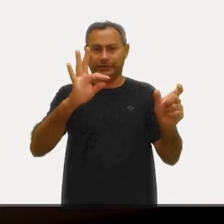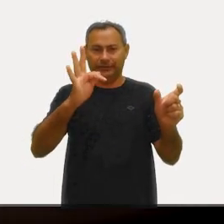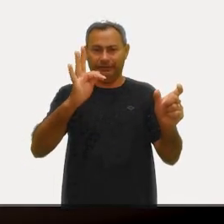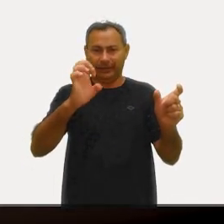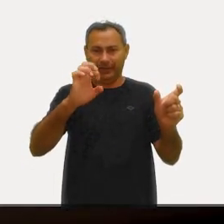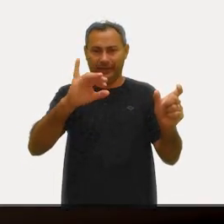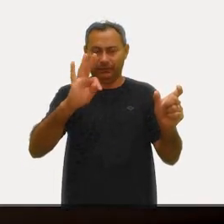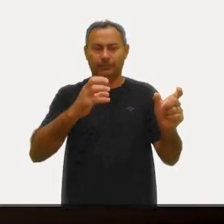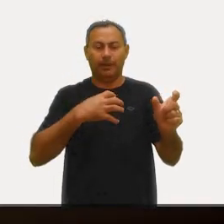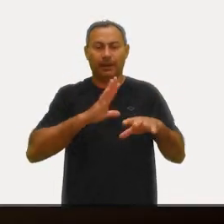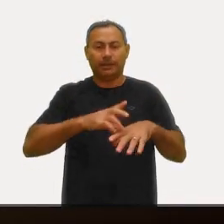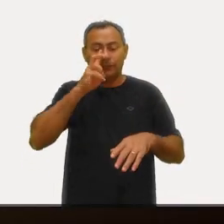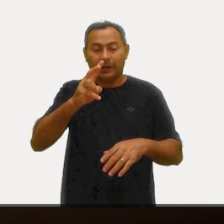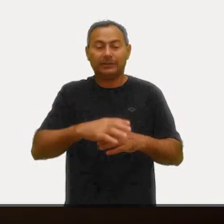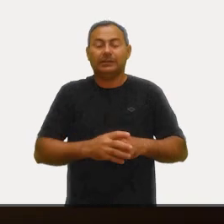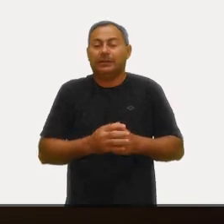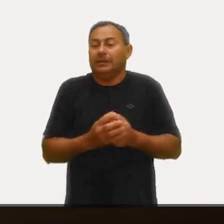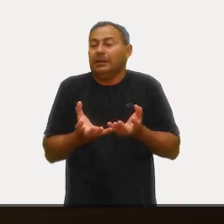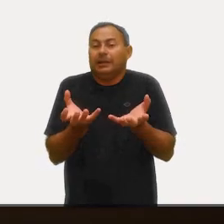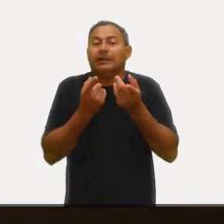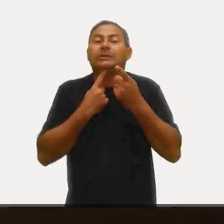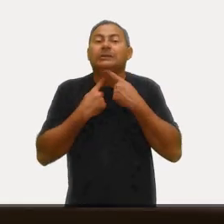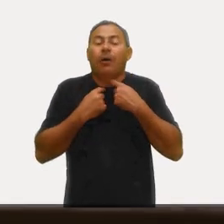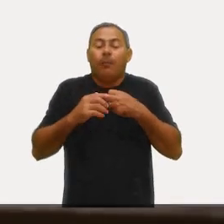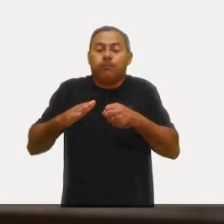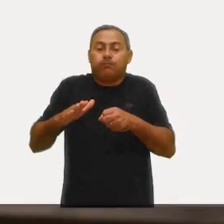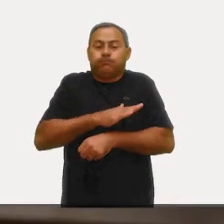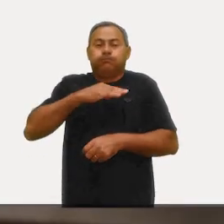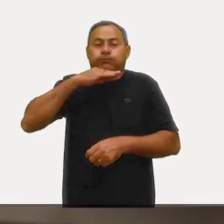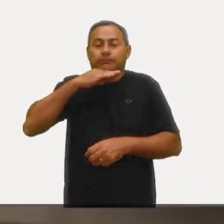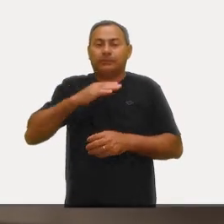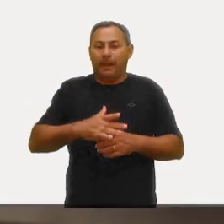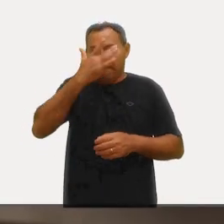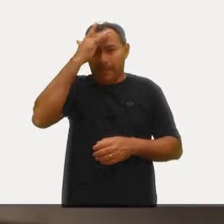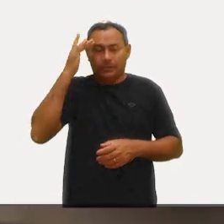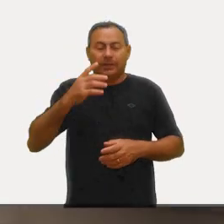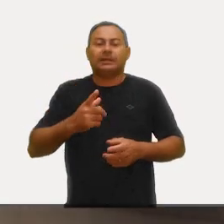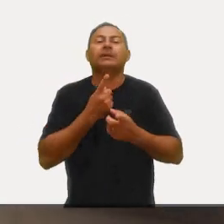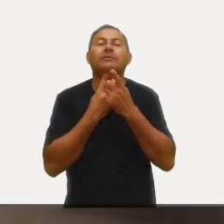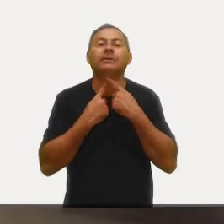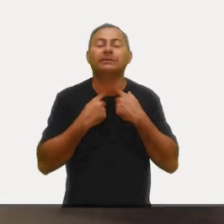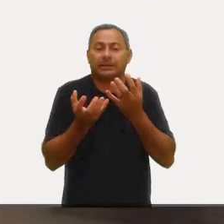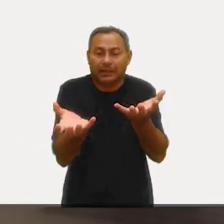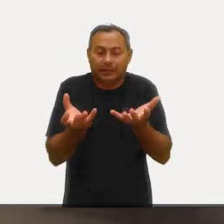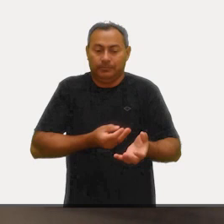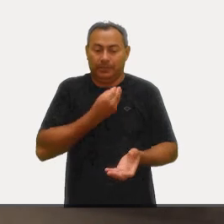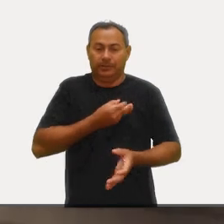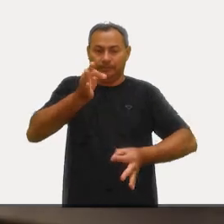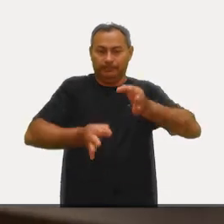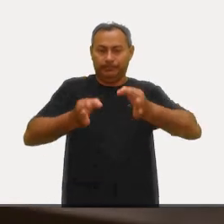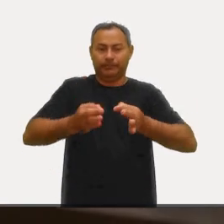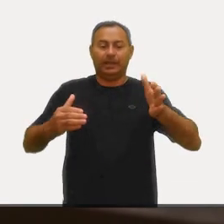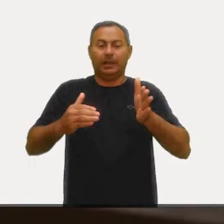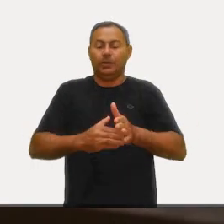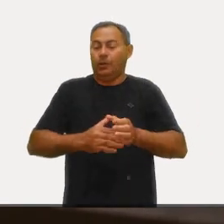forte, sugerindo que vão até engasgar de tão cheios. Aqueles que têm fome e sede de justiça